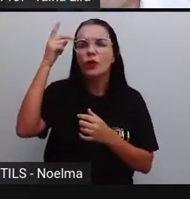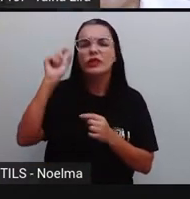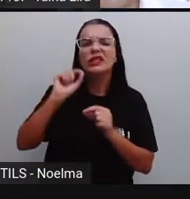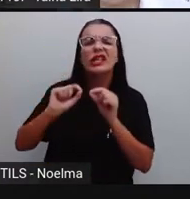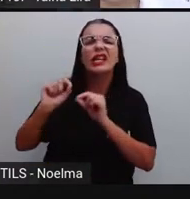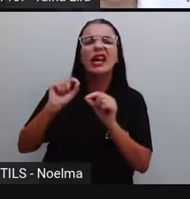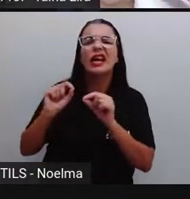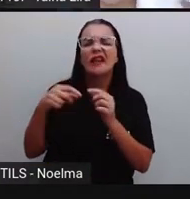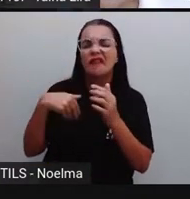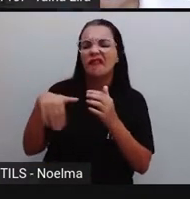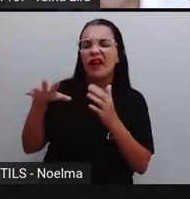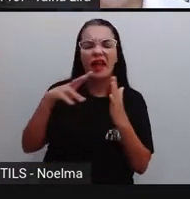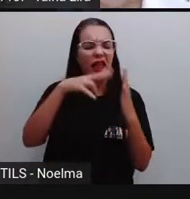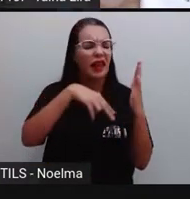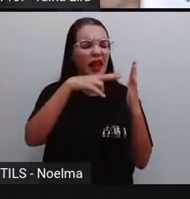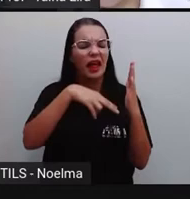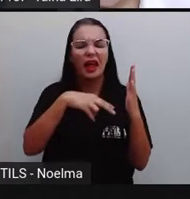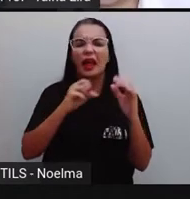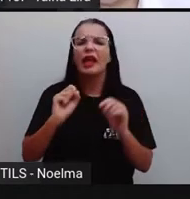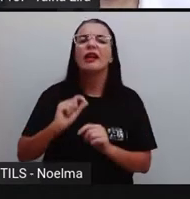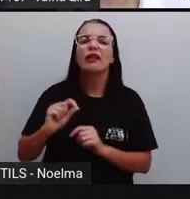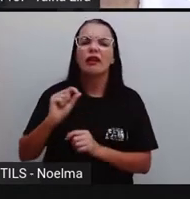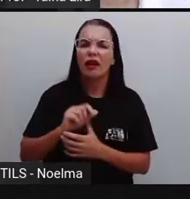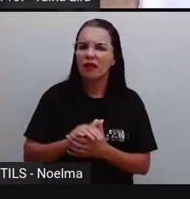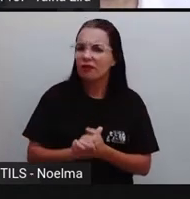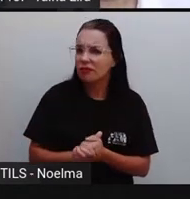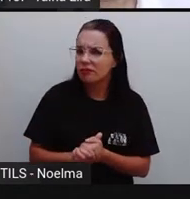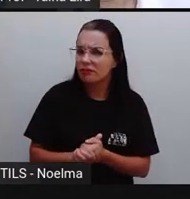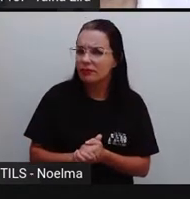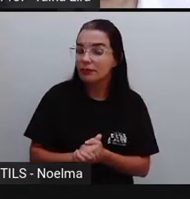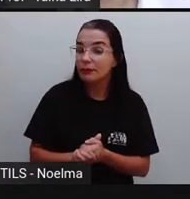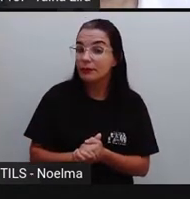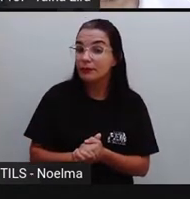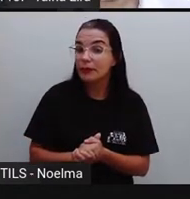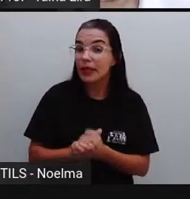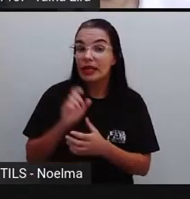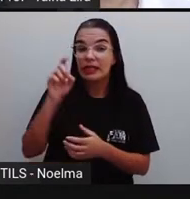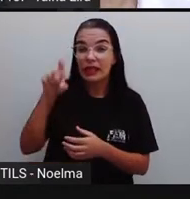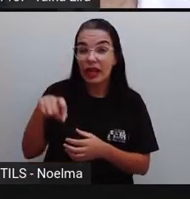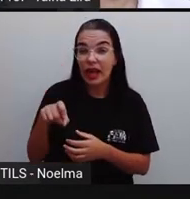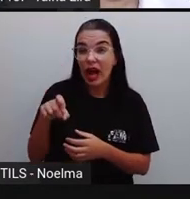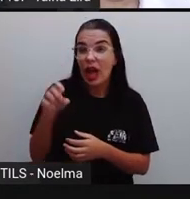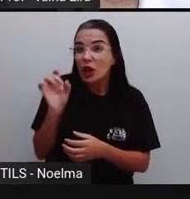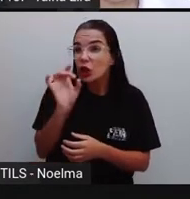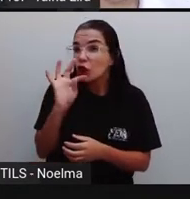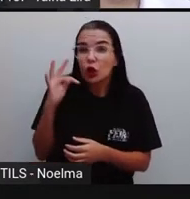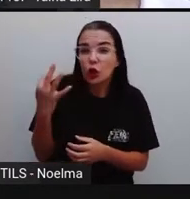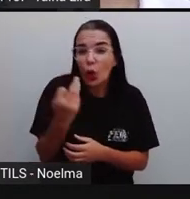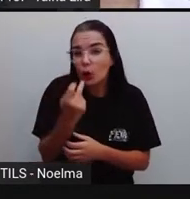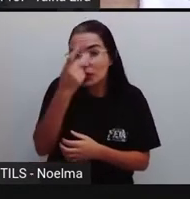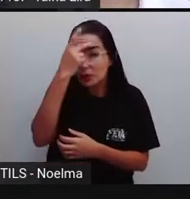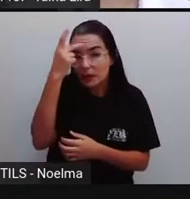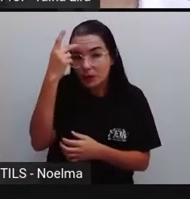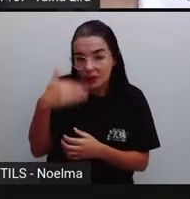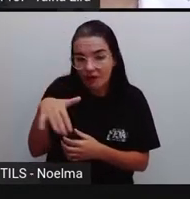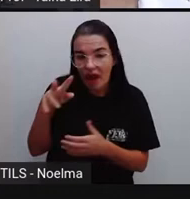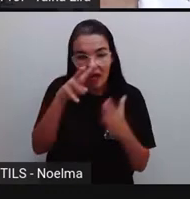esses cartazes aí para quem? Será que é para todo mundo que vai ver esses